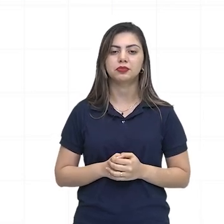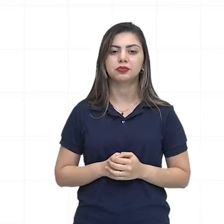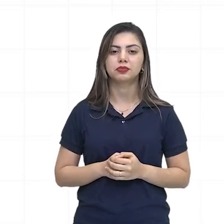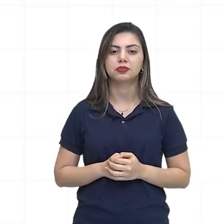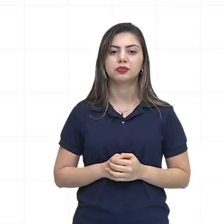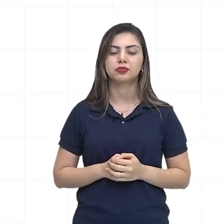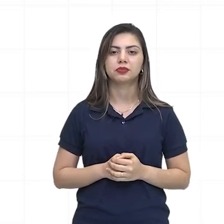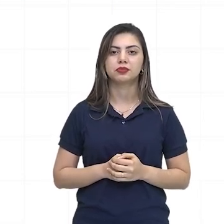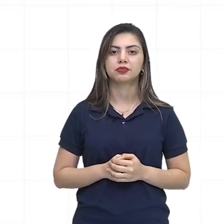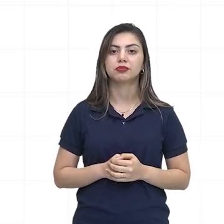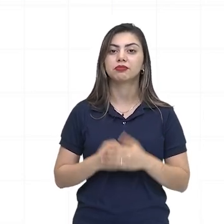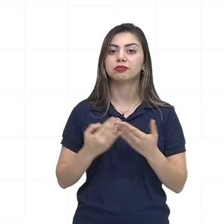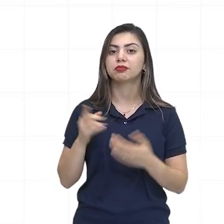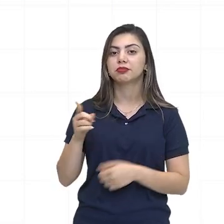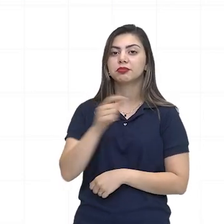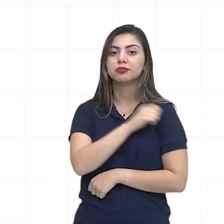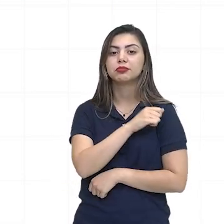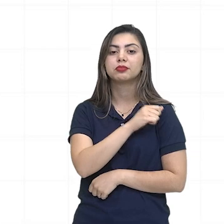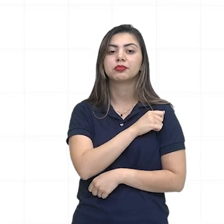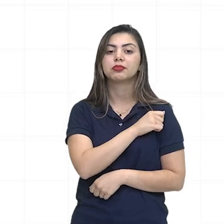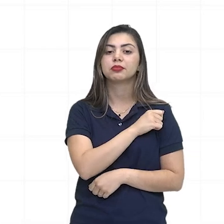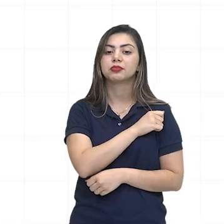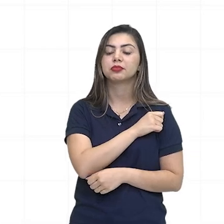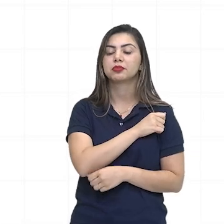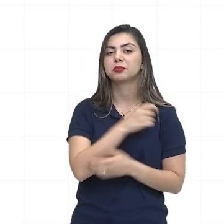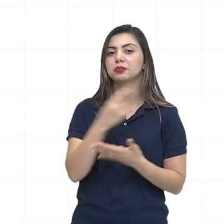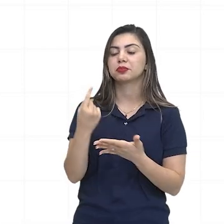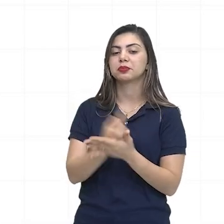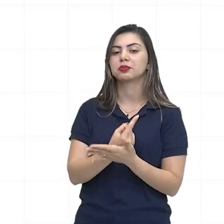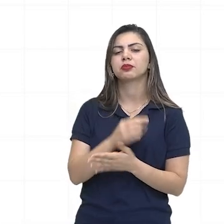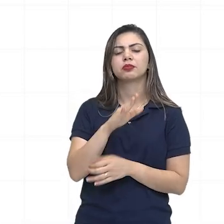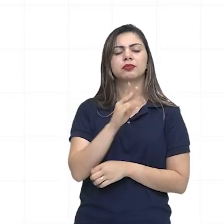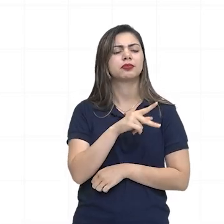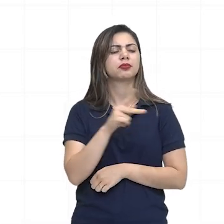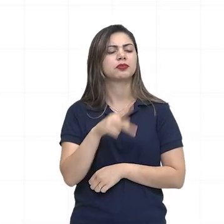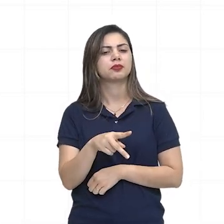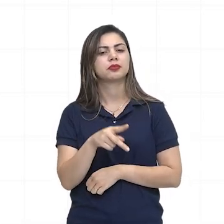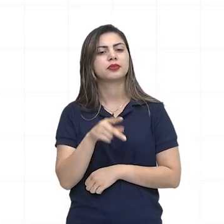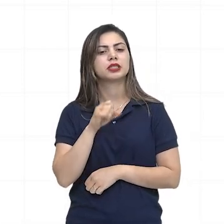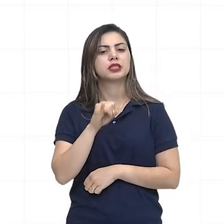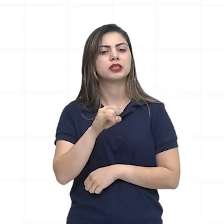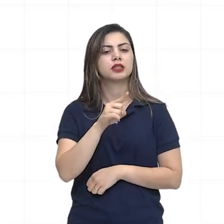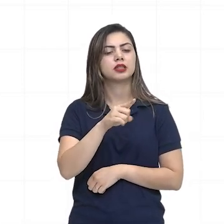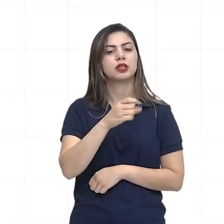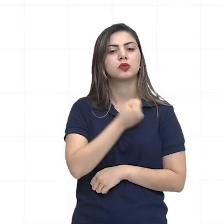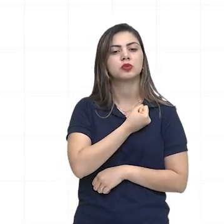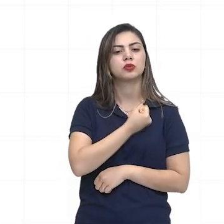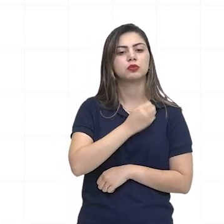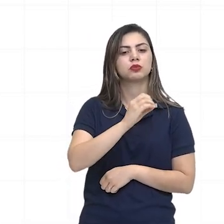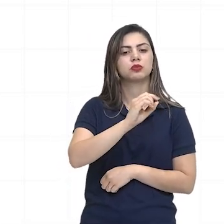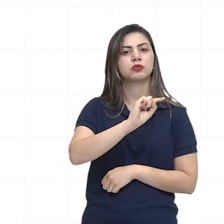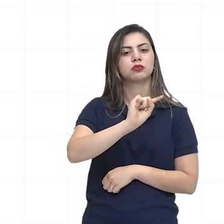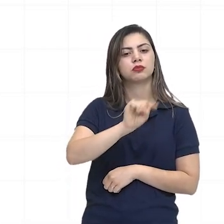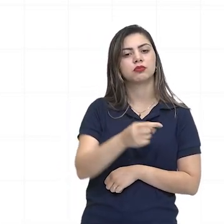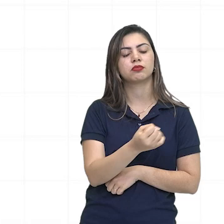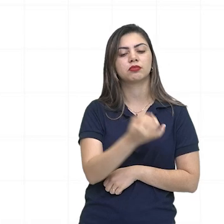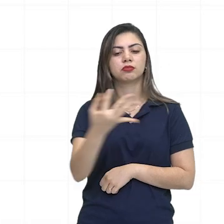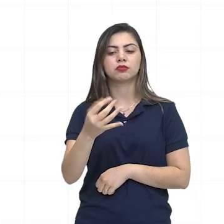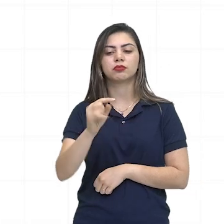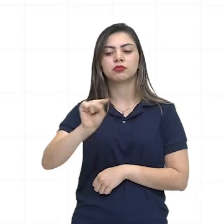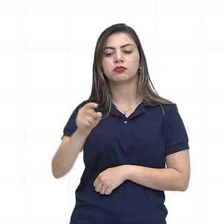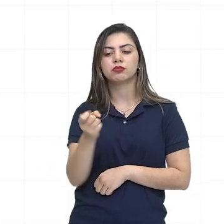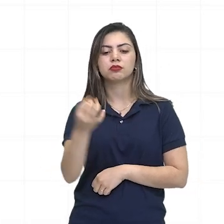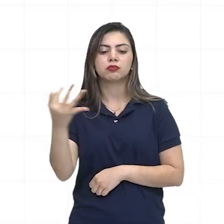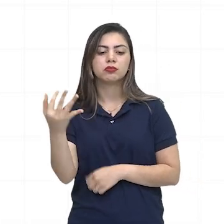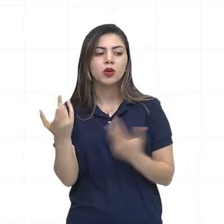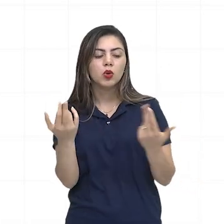Olha aí o que o nosso aluno está dizendo. Professor, e quando os números de casas decimais forem